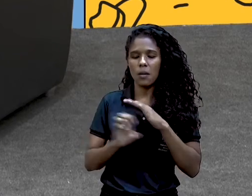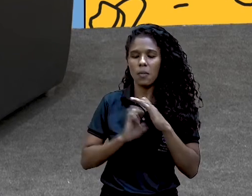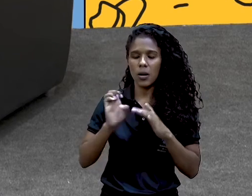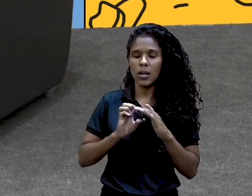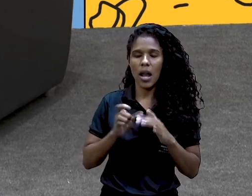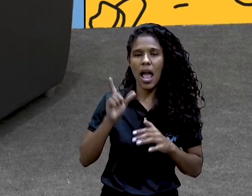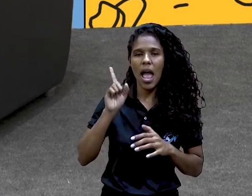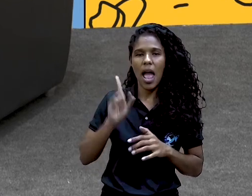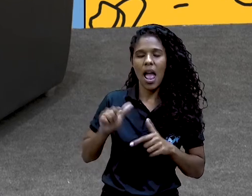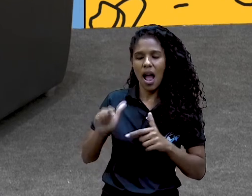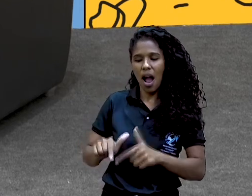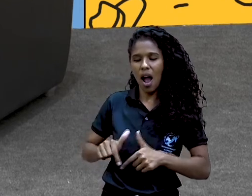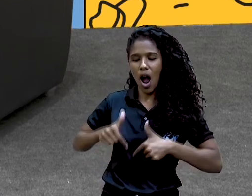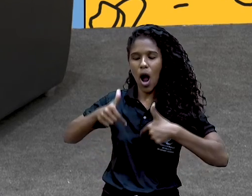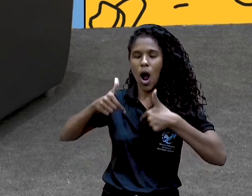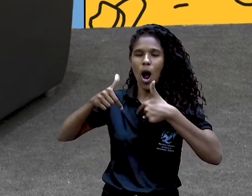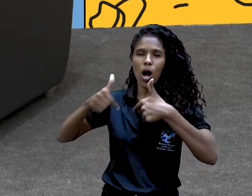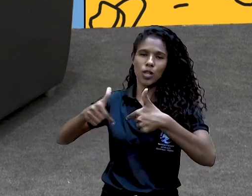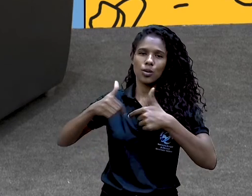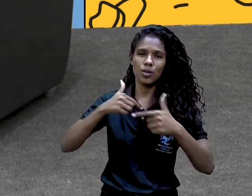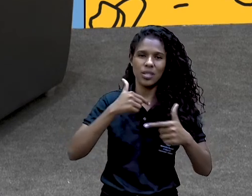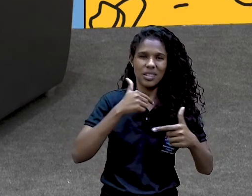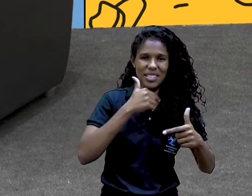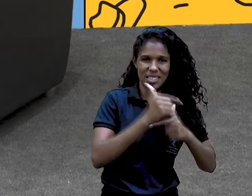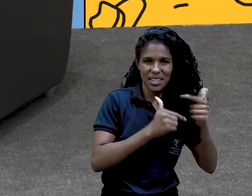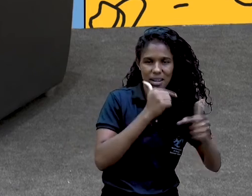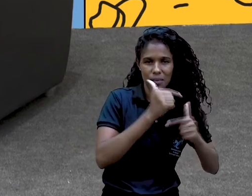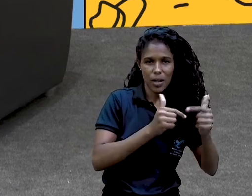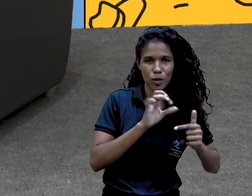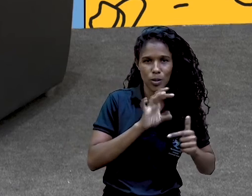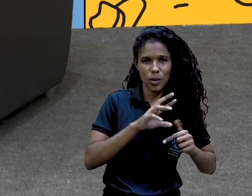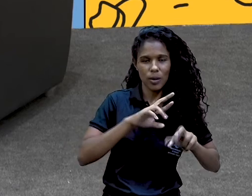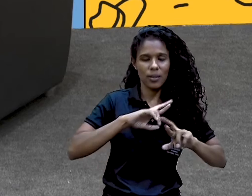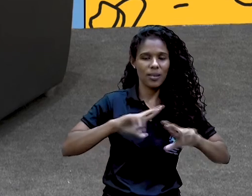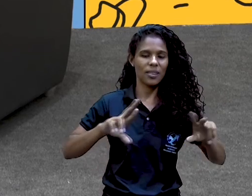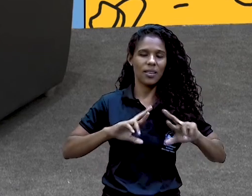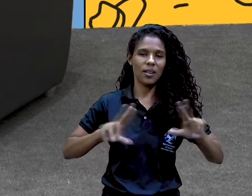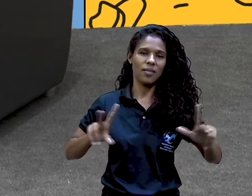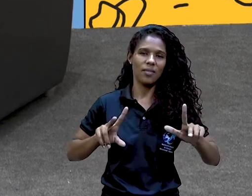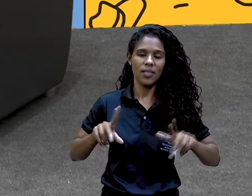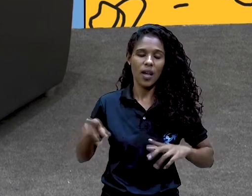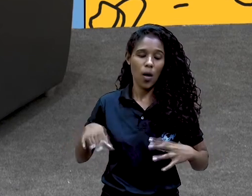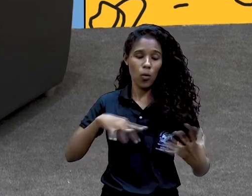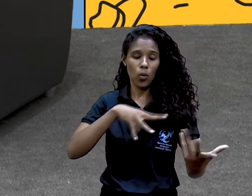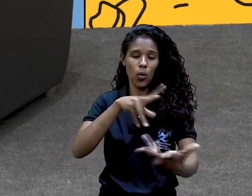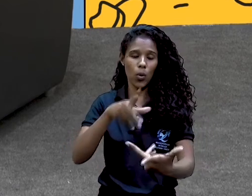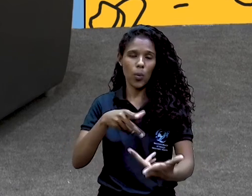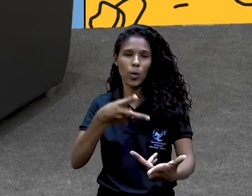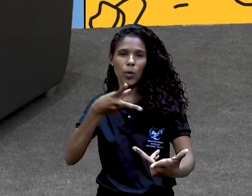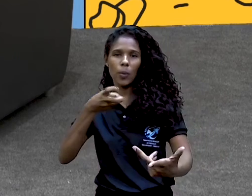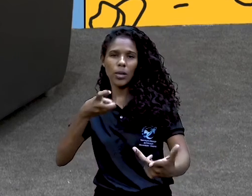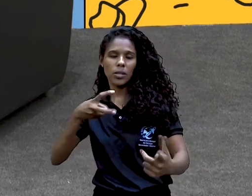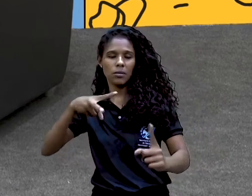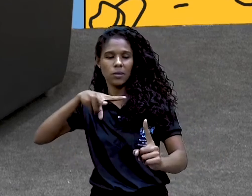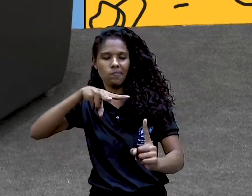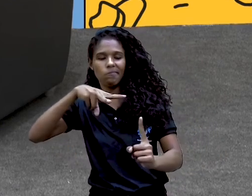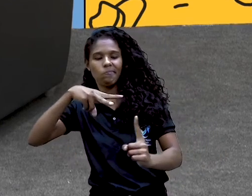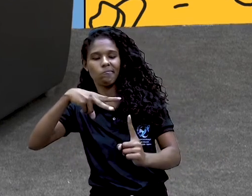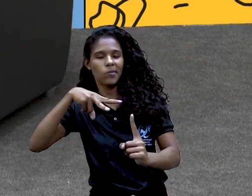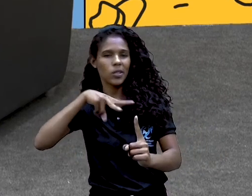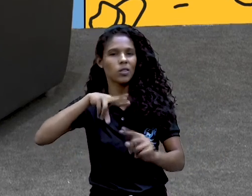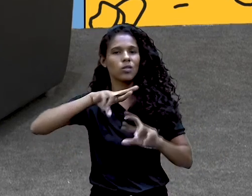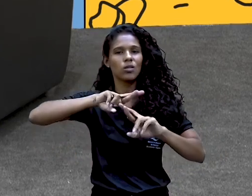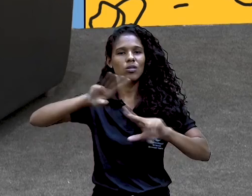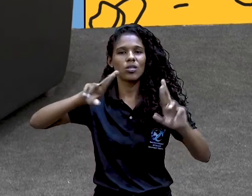ver com a forma como você vê o mundo e como que você atua nesse mundo de maneira positiva, de maneira construtiva, para uma